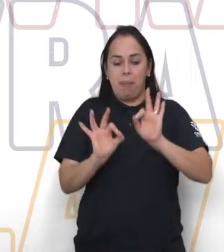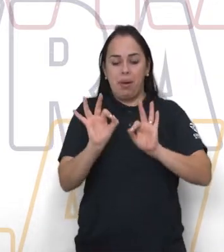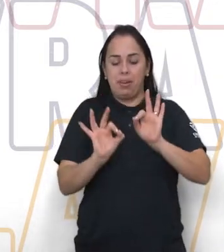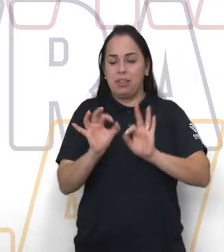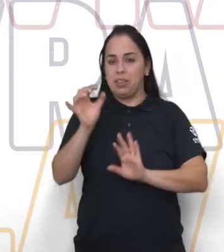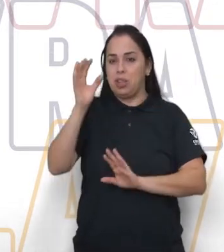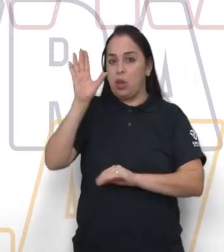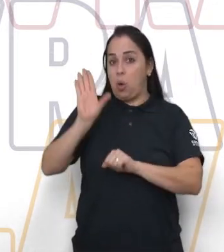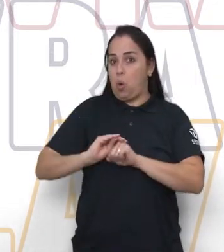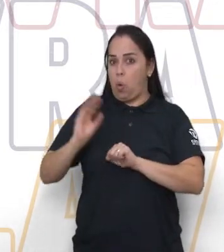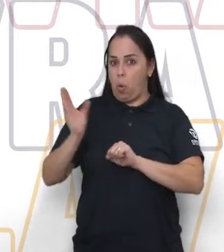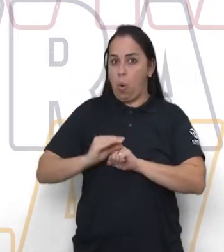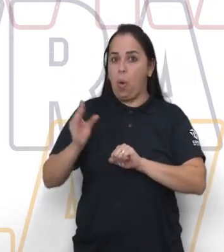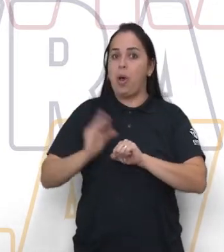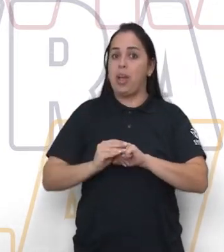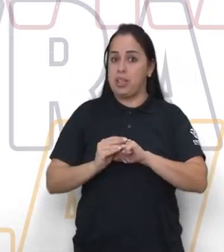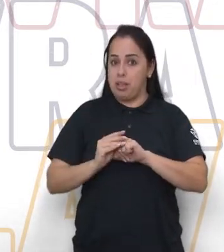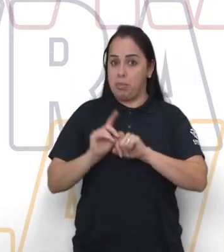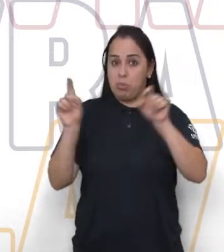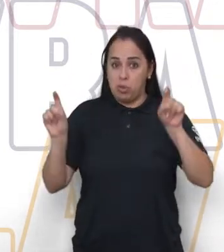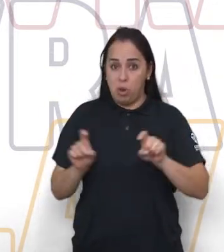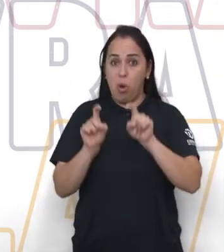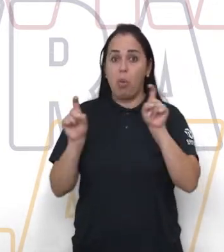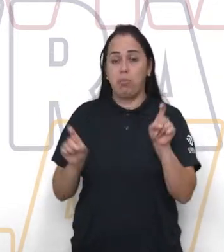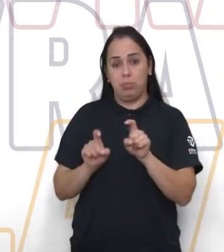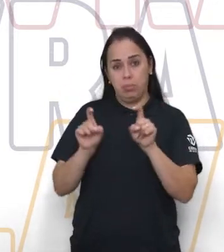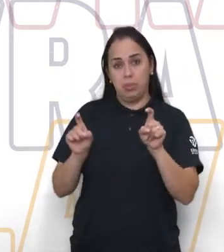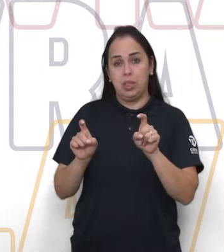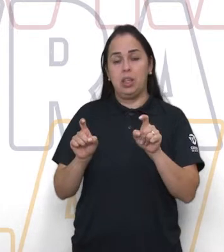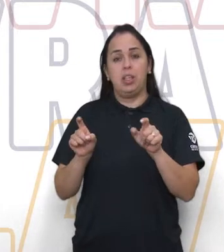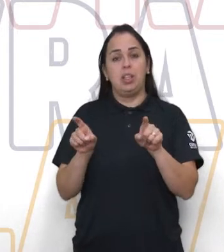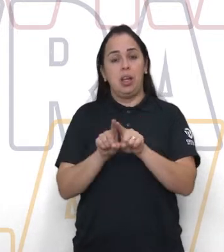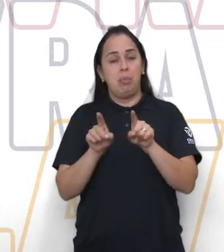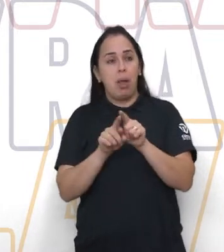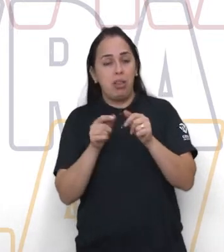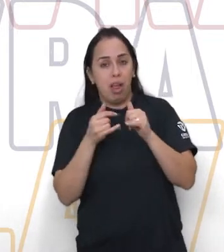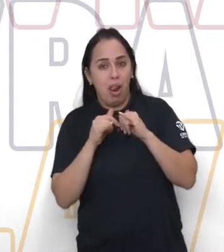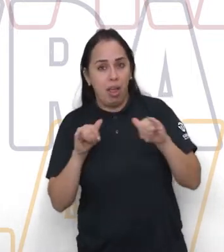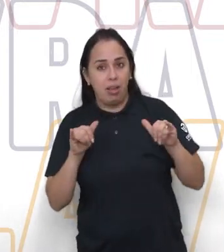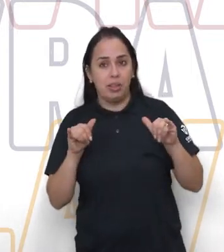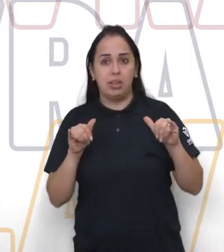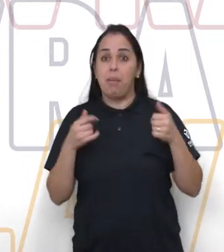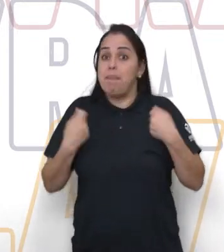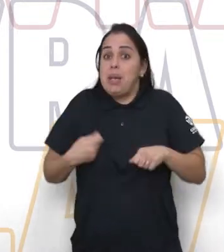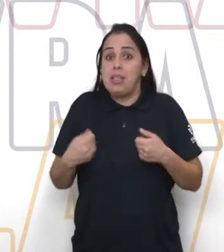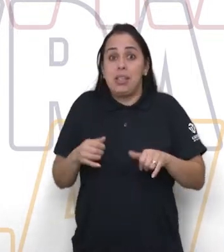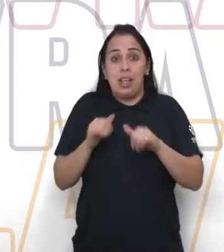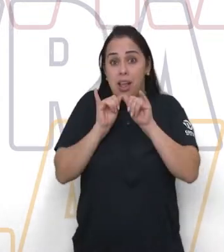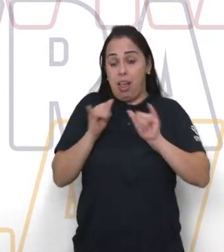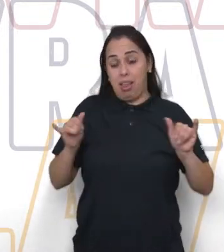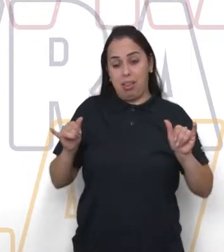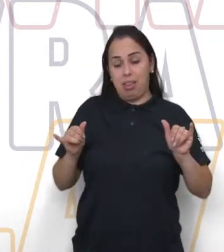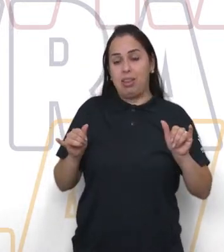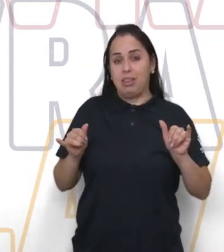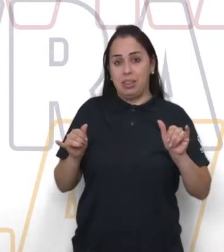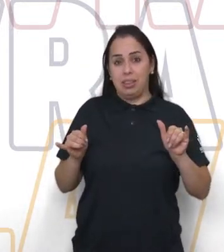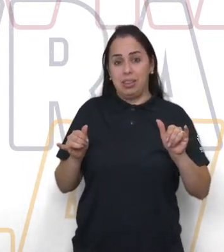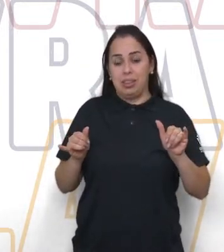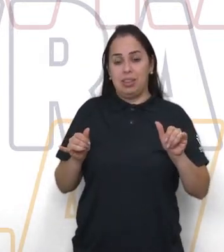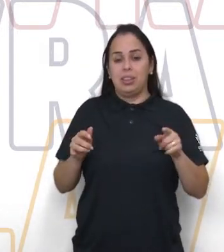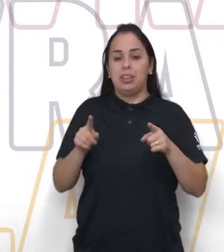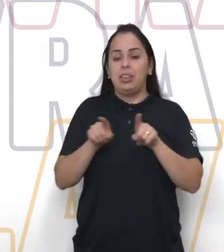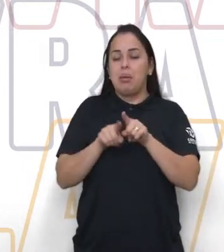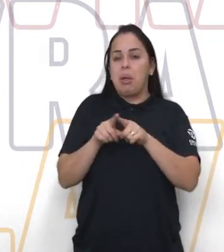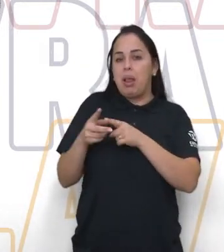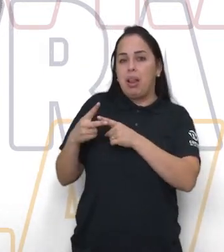você tem que ter conhecimento de programação você tem que ter conhecimento é de eletrônica você tem que saber eletrônica né você tem que